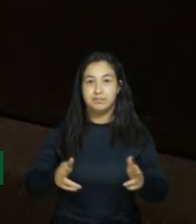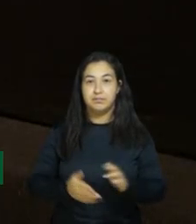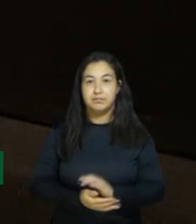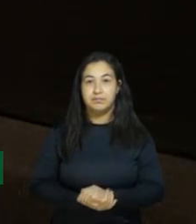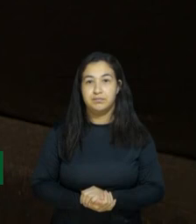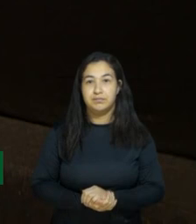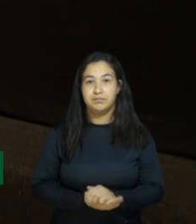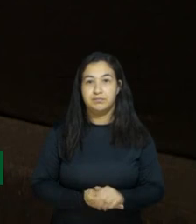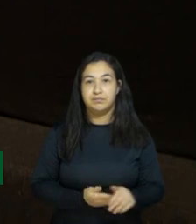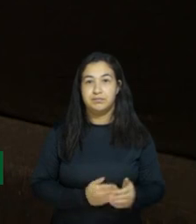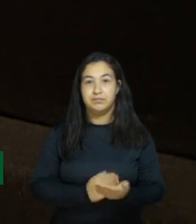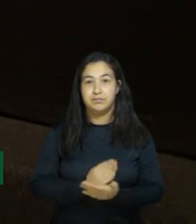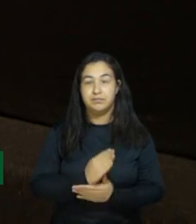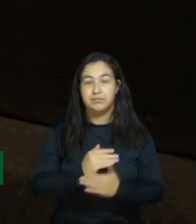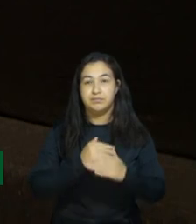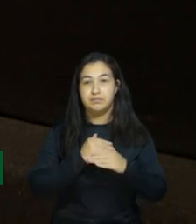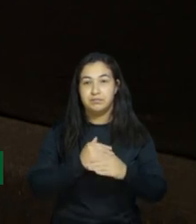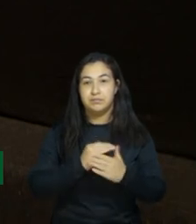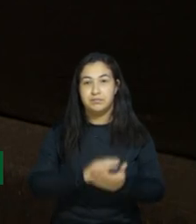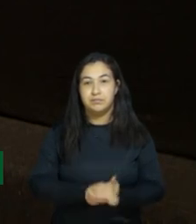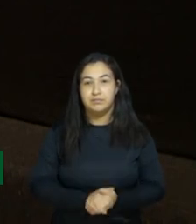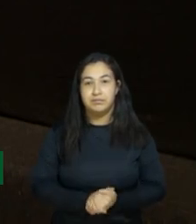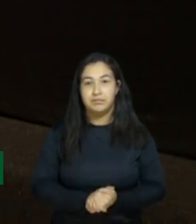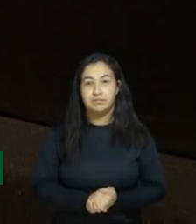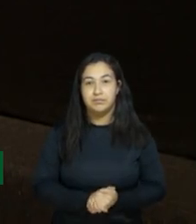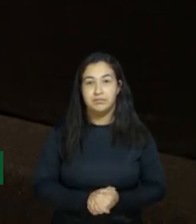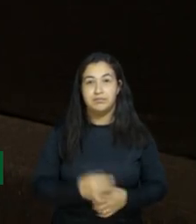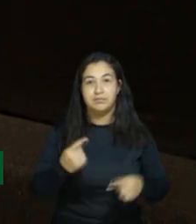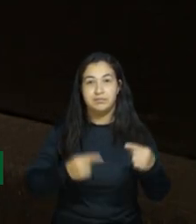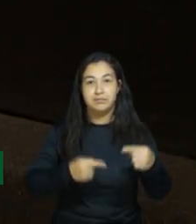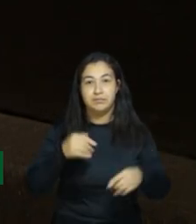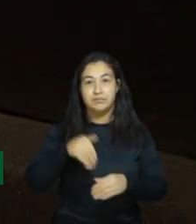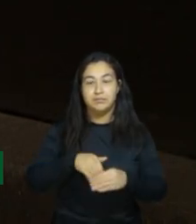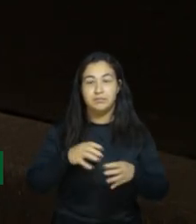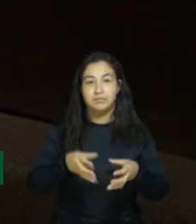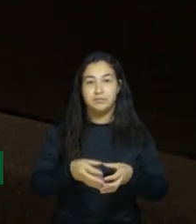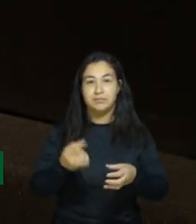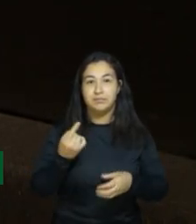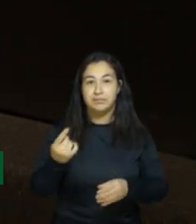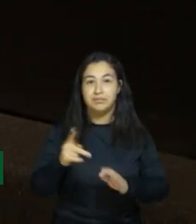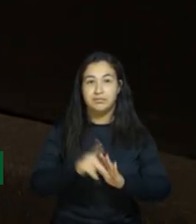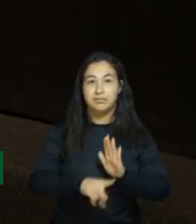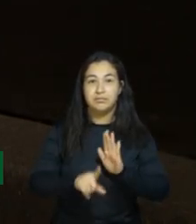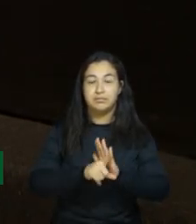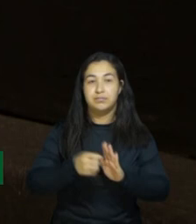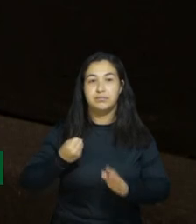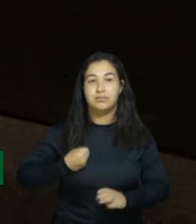encontra. Aprovado por unanimidade. Discussão e votação em turno único do projeto de lei